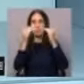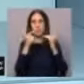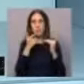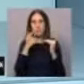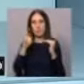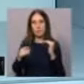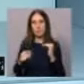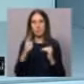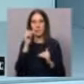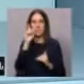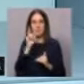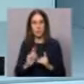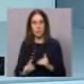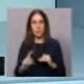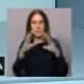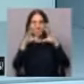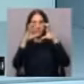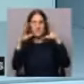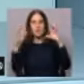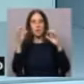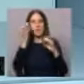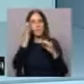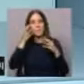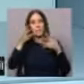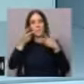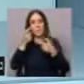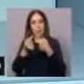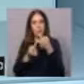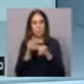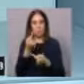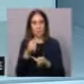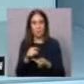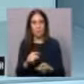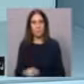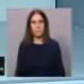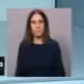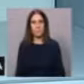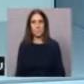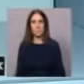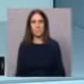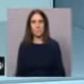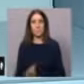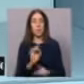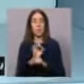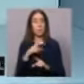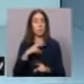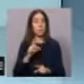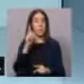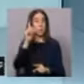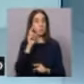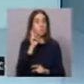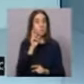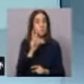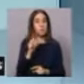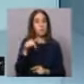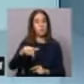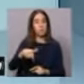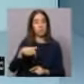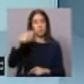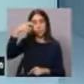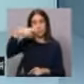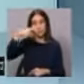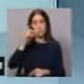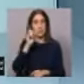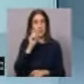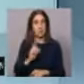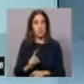do dia, nubosidade, algumas neblinas e nevoeiros. Olhando então com mais atenção para a região norte, para o dia 2, períodos de chuva, mais